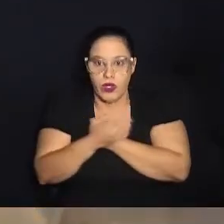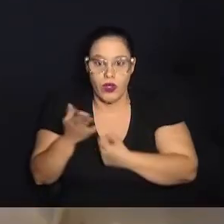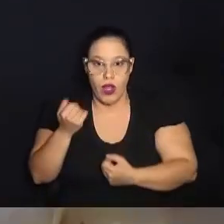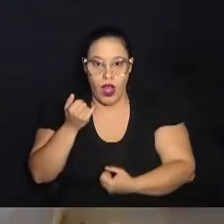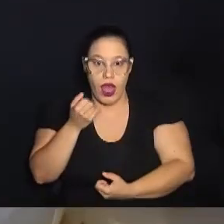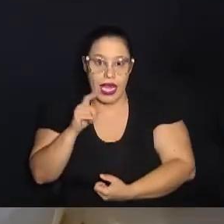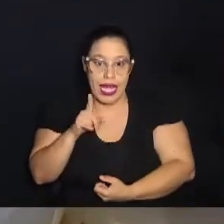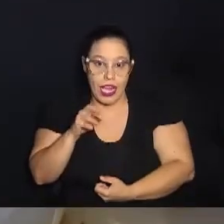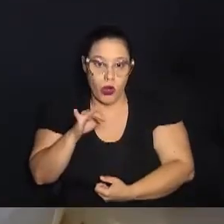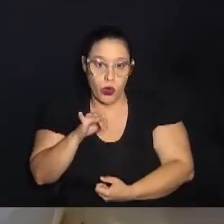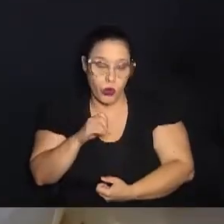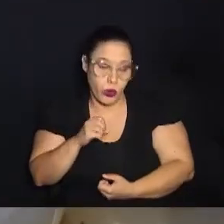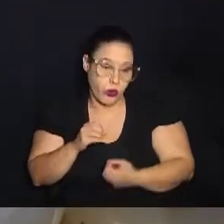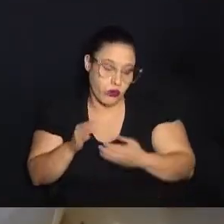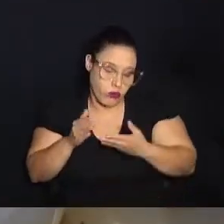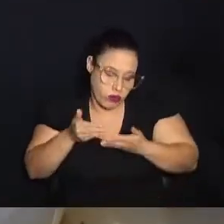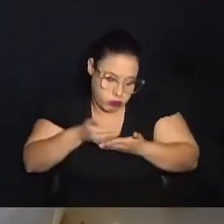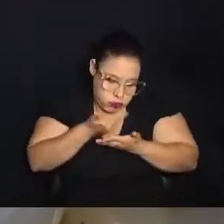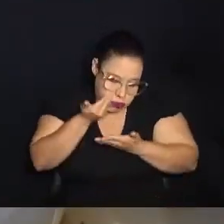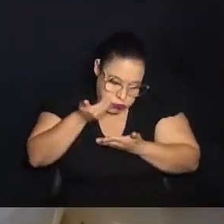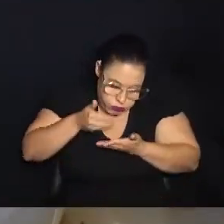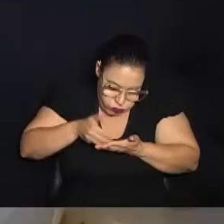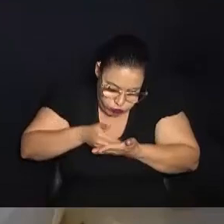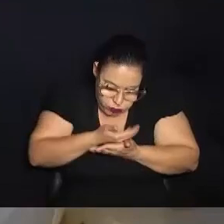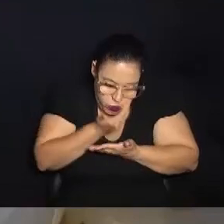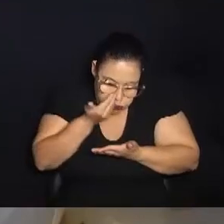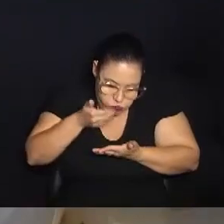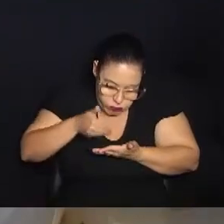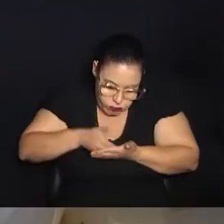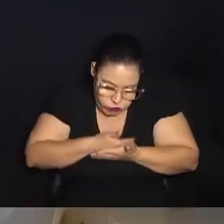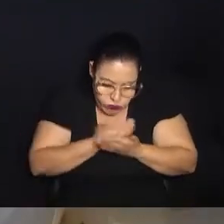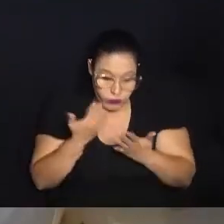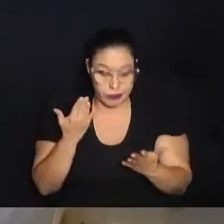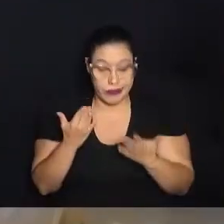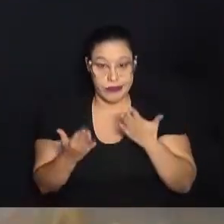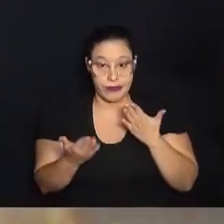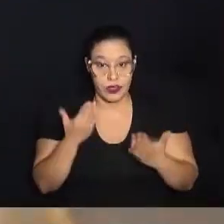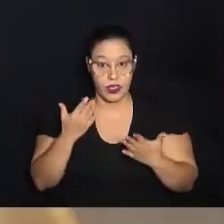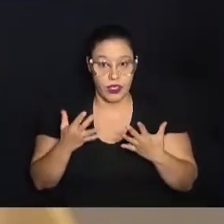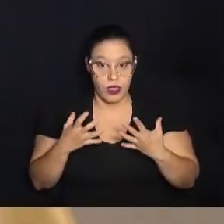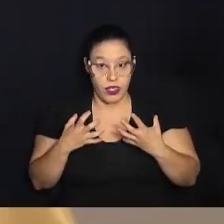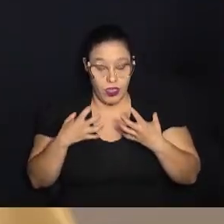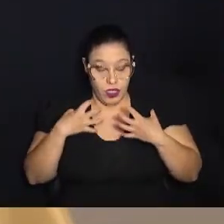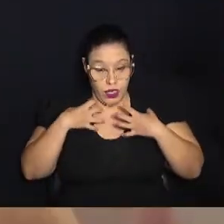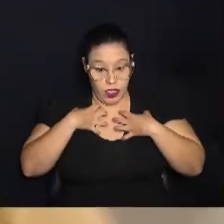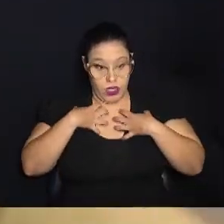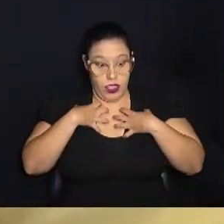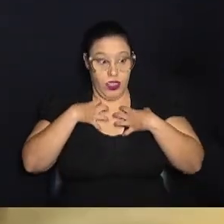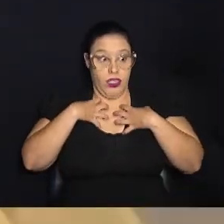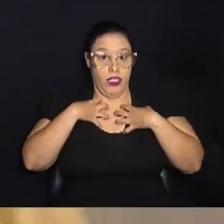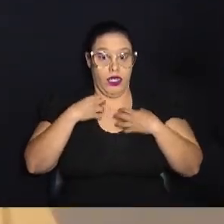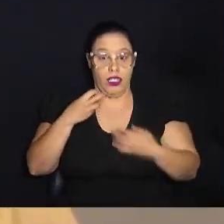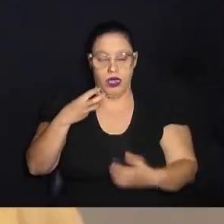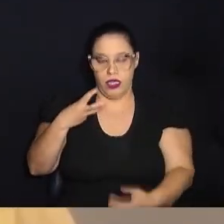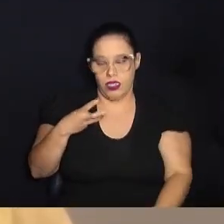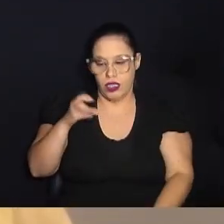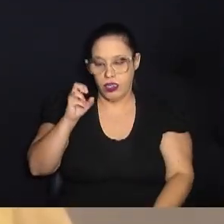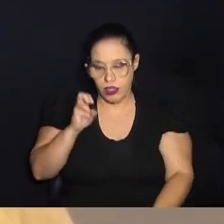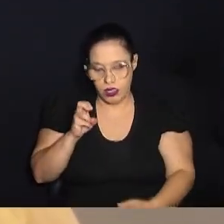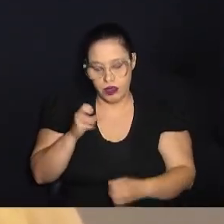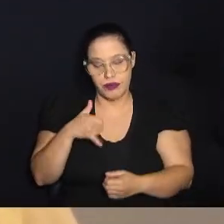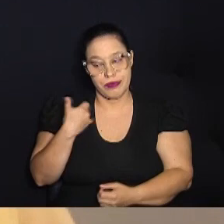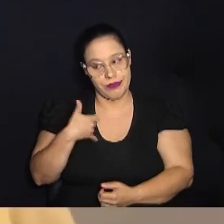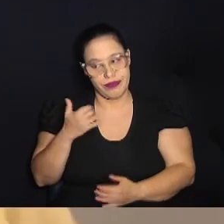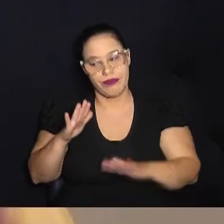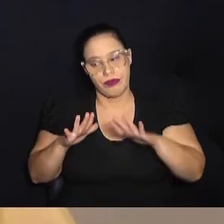ingestão de caldos, de sopas, isso ajuda no equilíbrio, não dando tanta sobrecarga para esse organismo para chegar lá nos